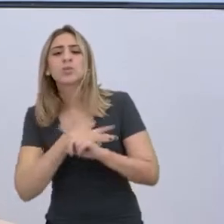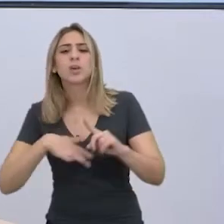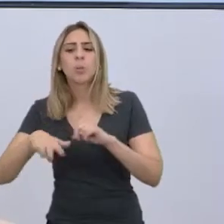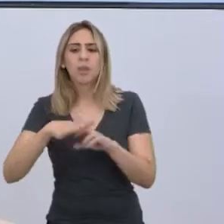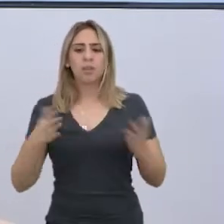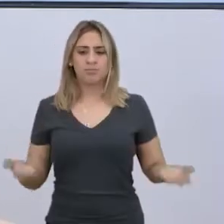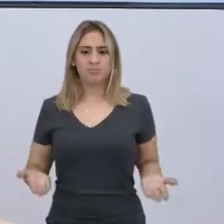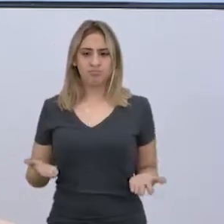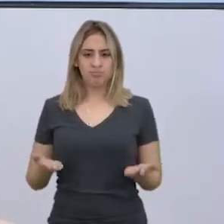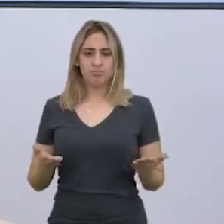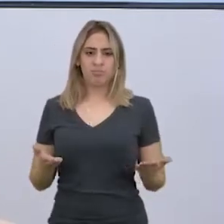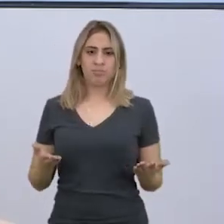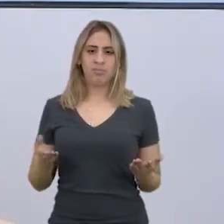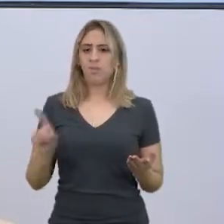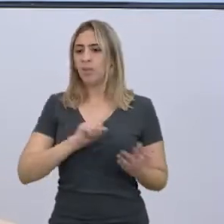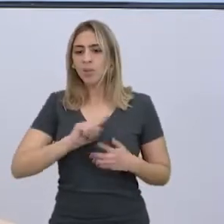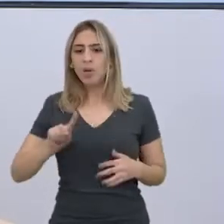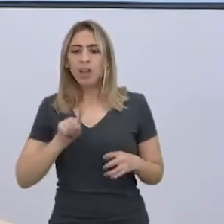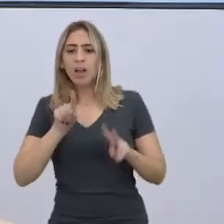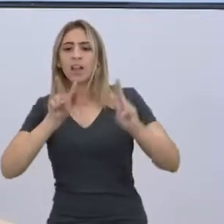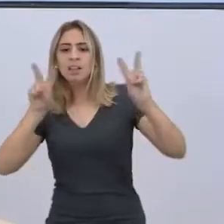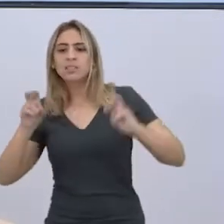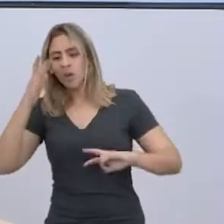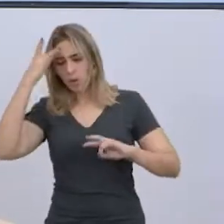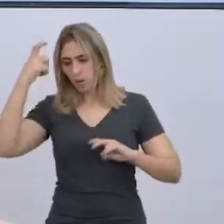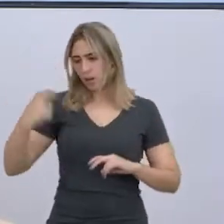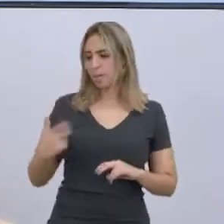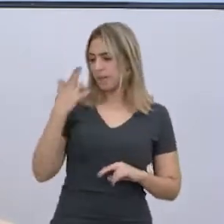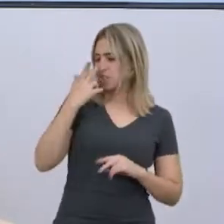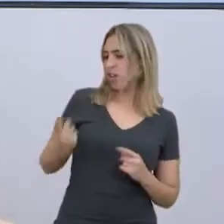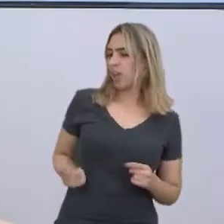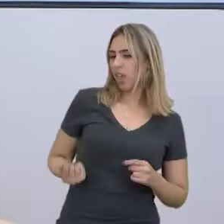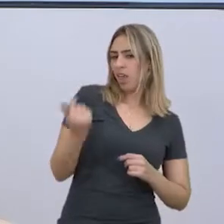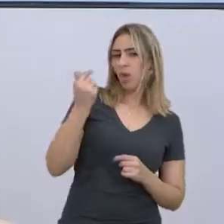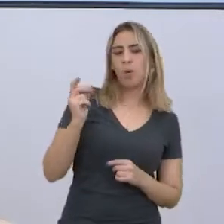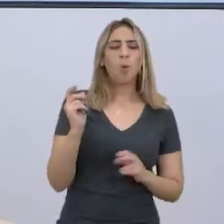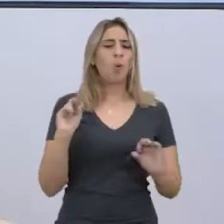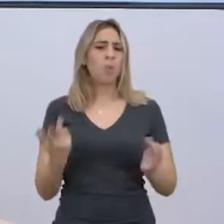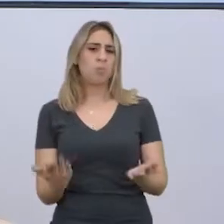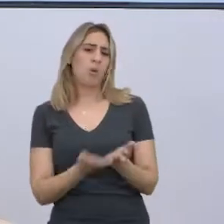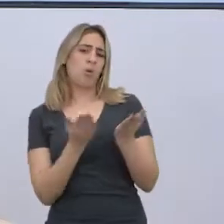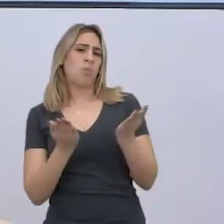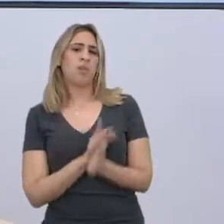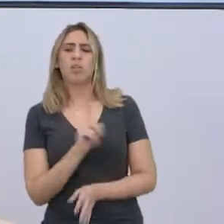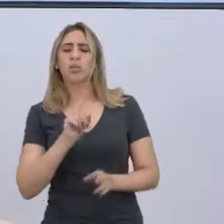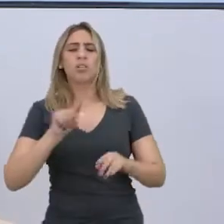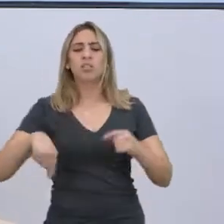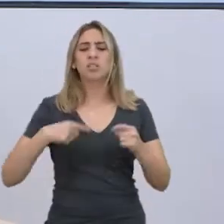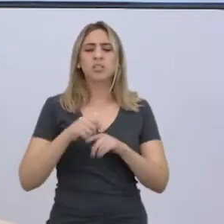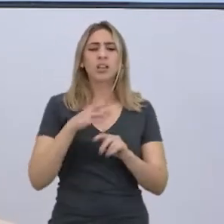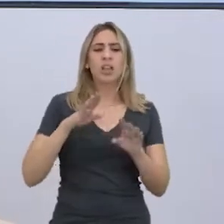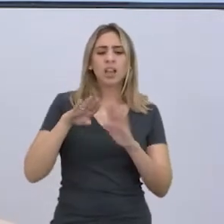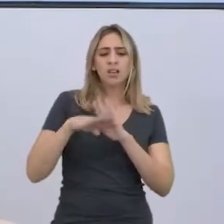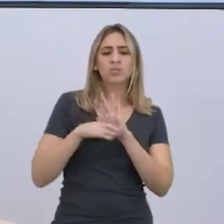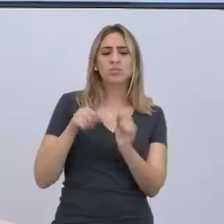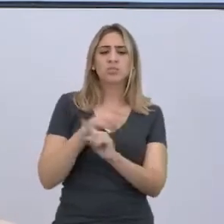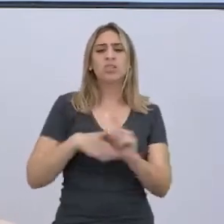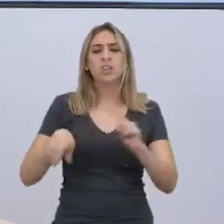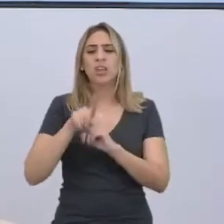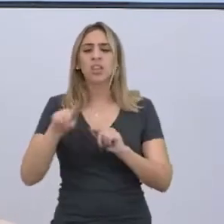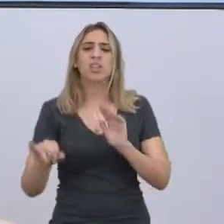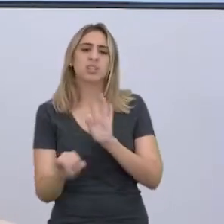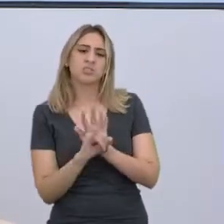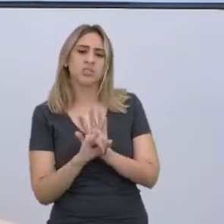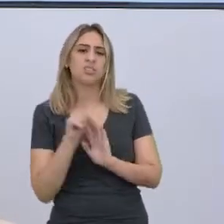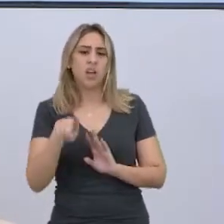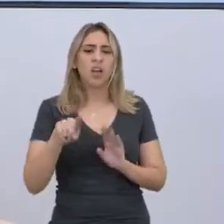socialmente. Né? E não é a questão de alguém me achar rico ou me achar pobre, não é só a questão de classe social, mas é a questão da